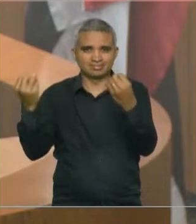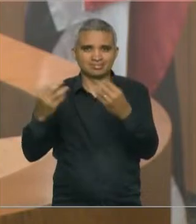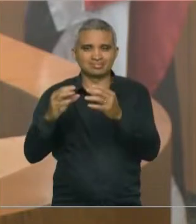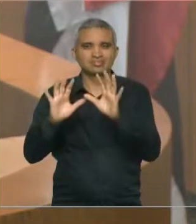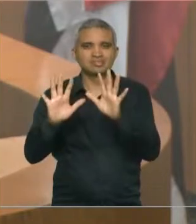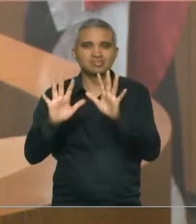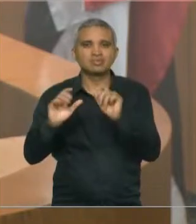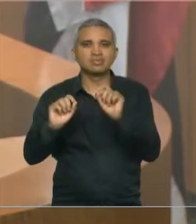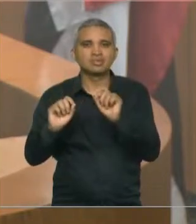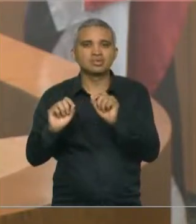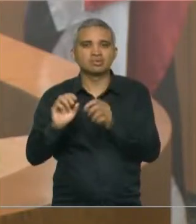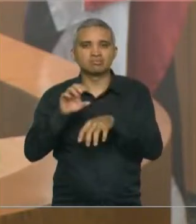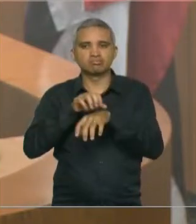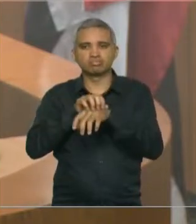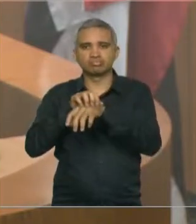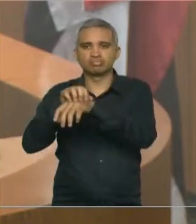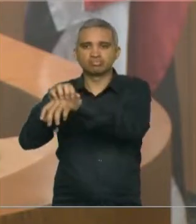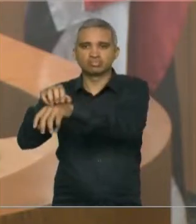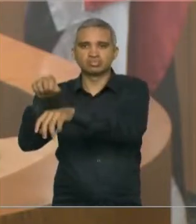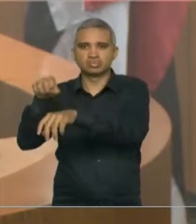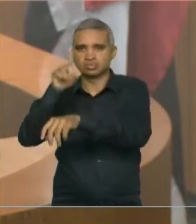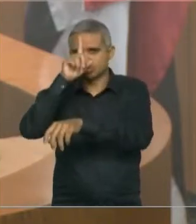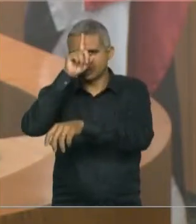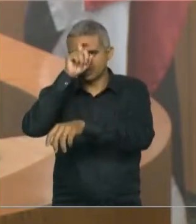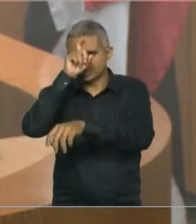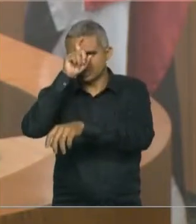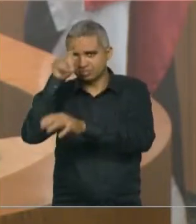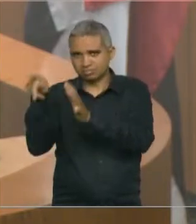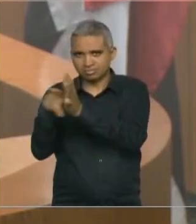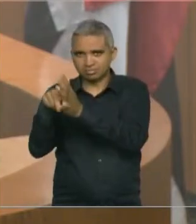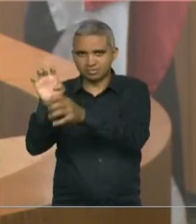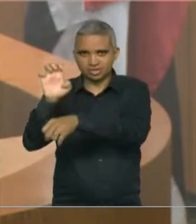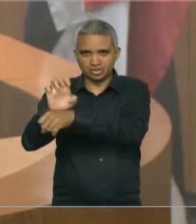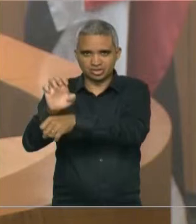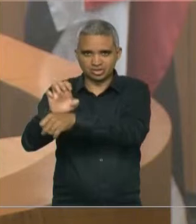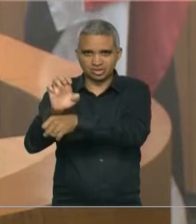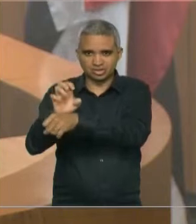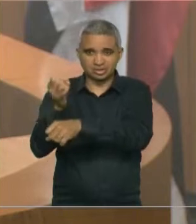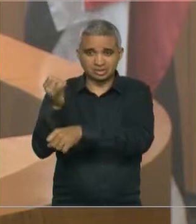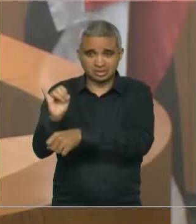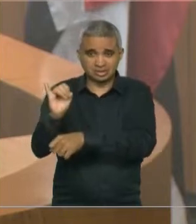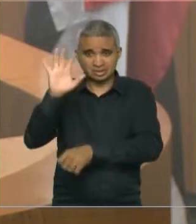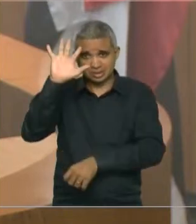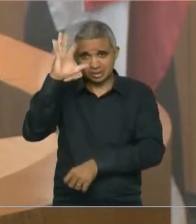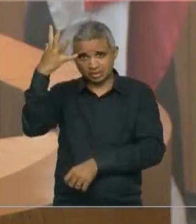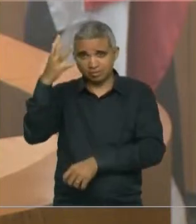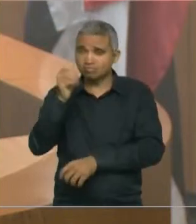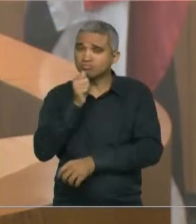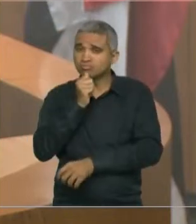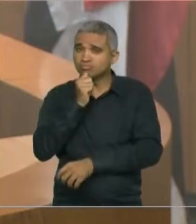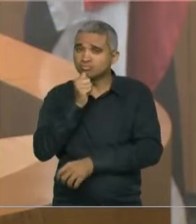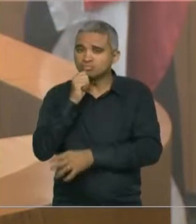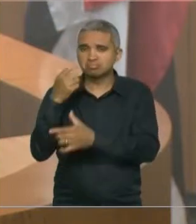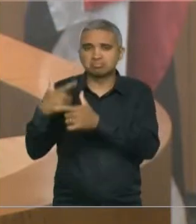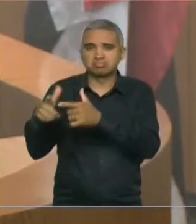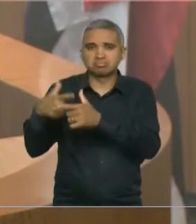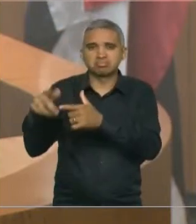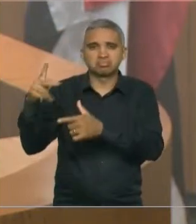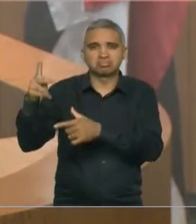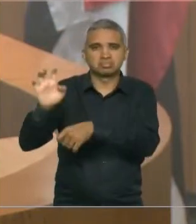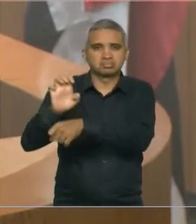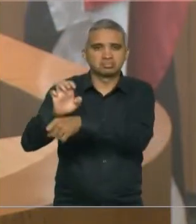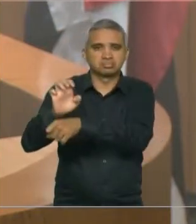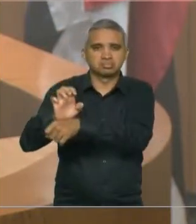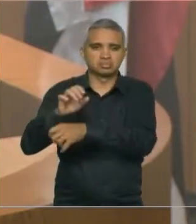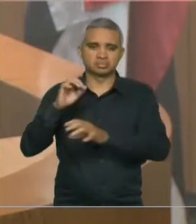deu certo lá o atendimento, é culpa do Estado, e acredito que quase 100% dos municípios do Maranhão hoje são atenção plena do